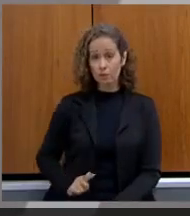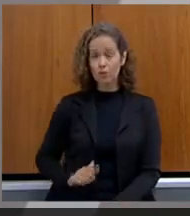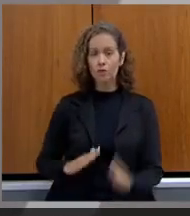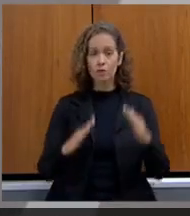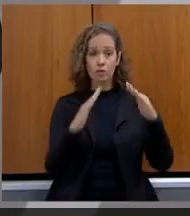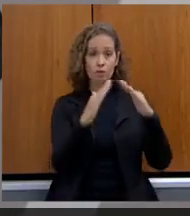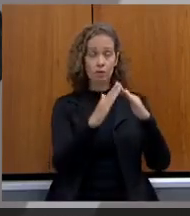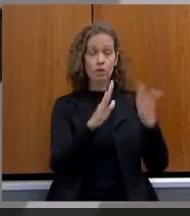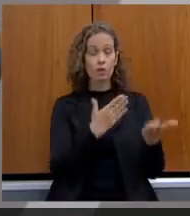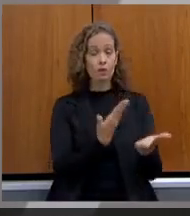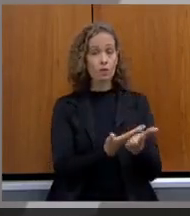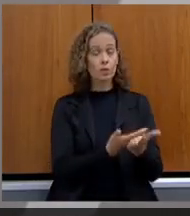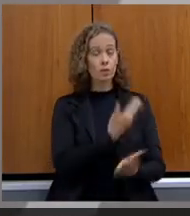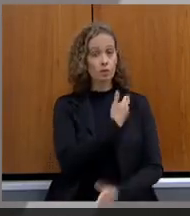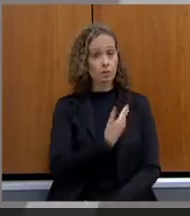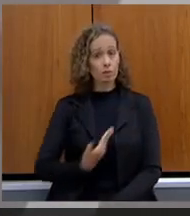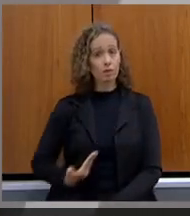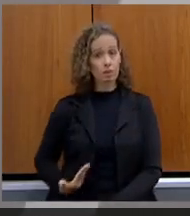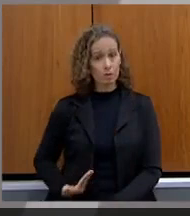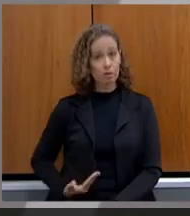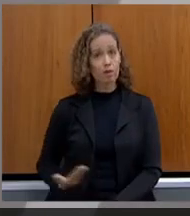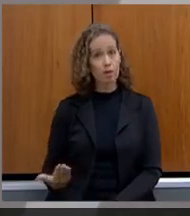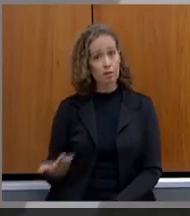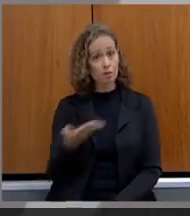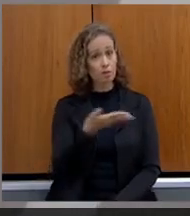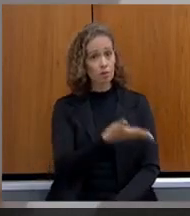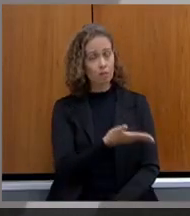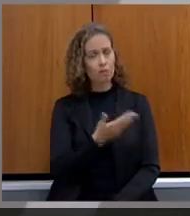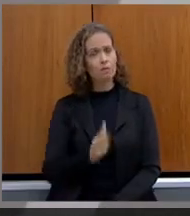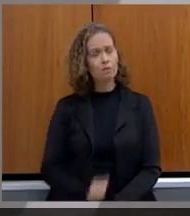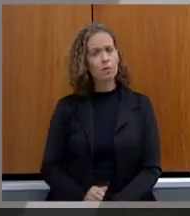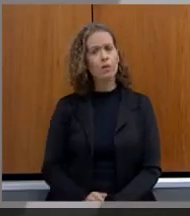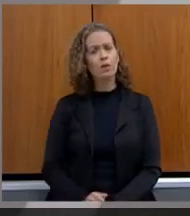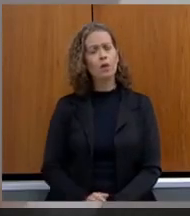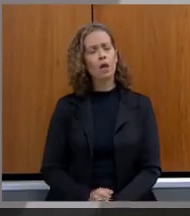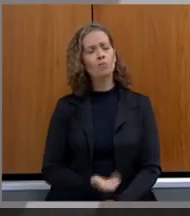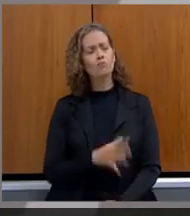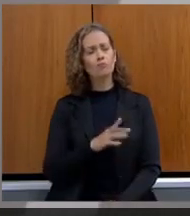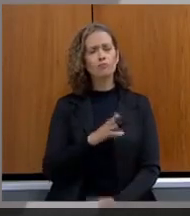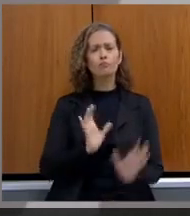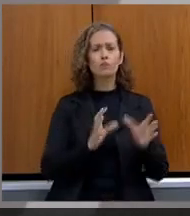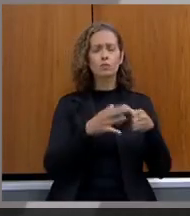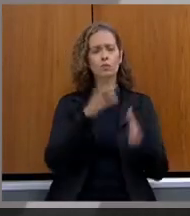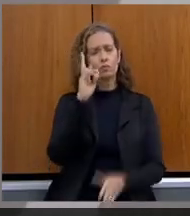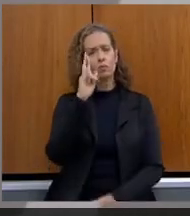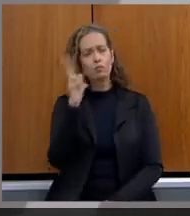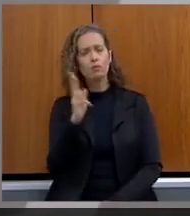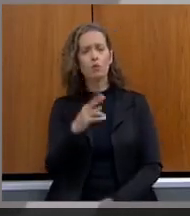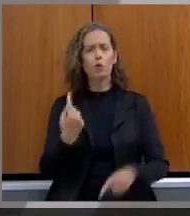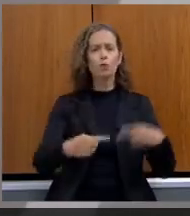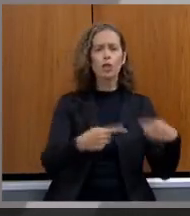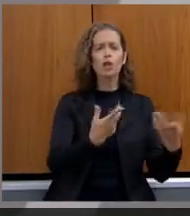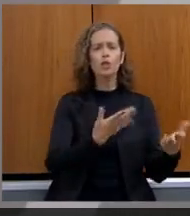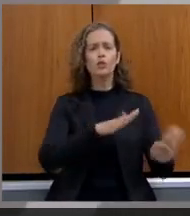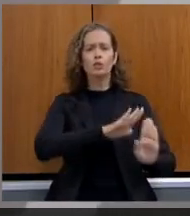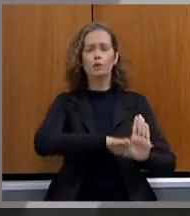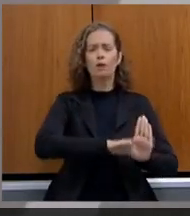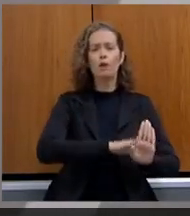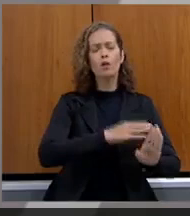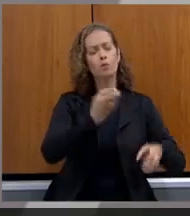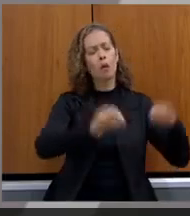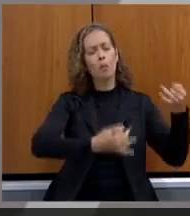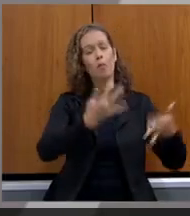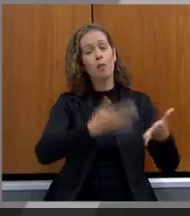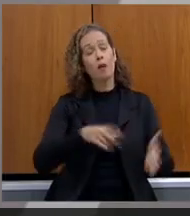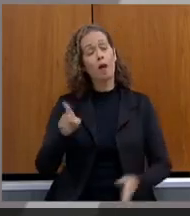ouvir os diretores dos diversos segmentações políticas e o dicas de qualquer entendimento